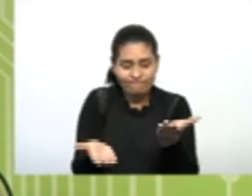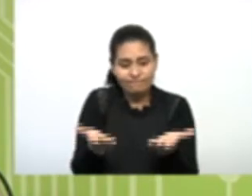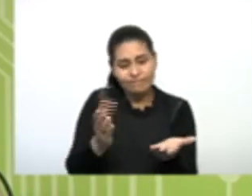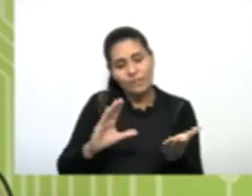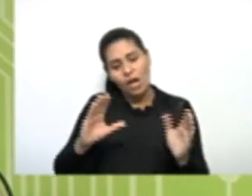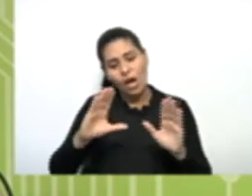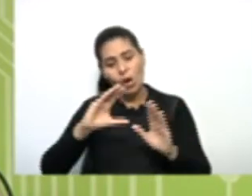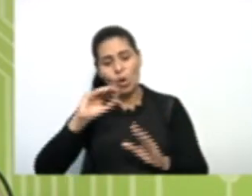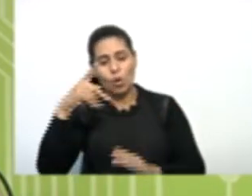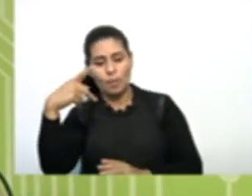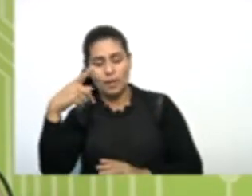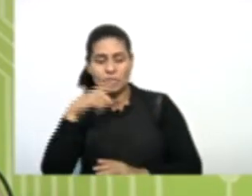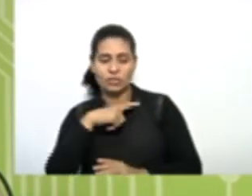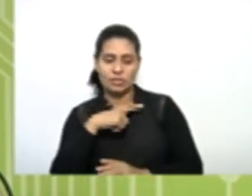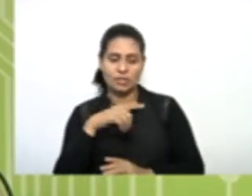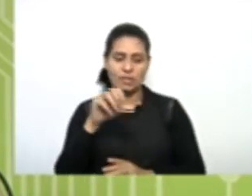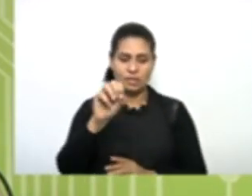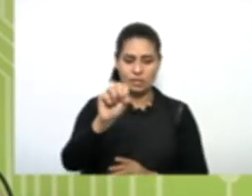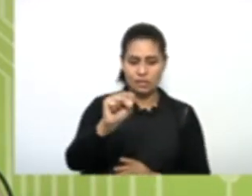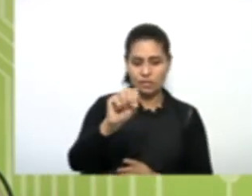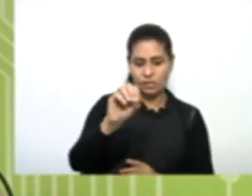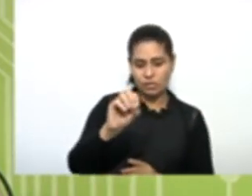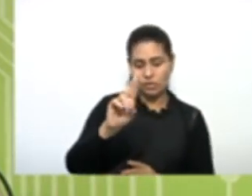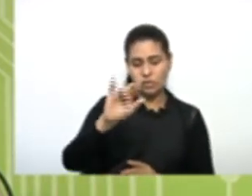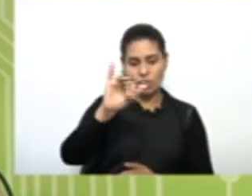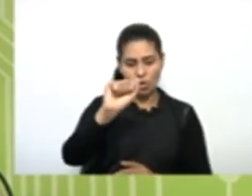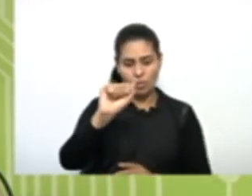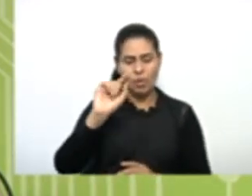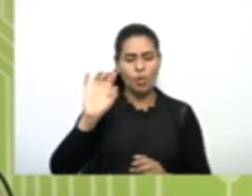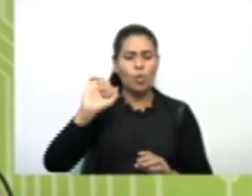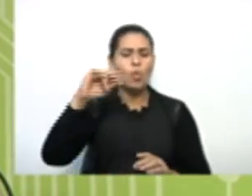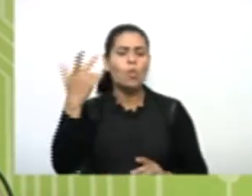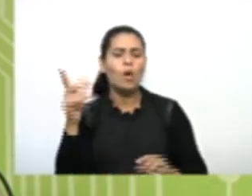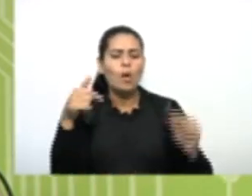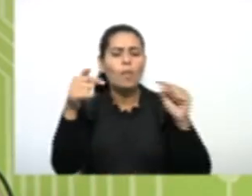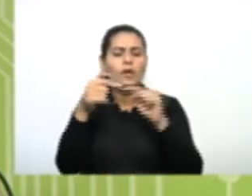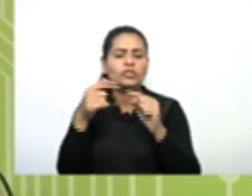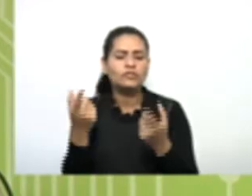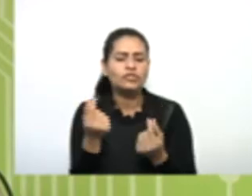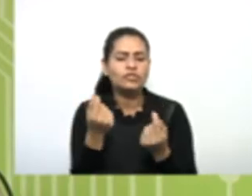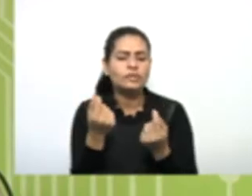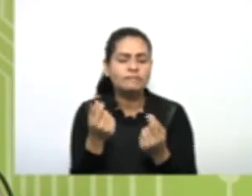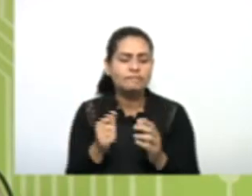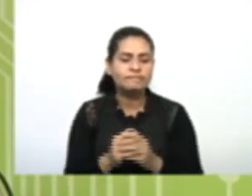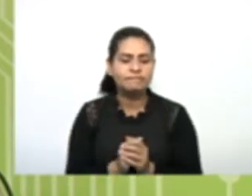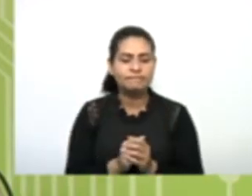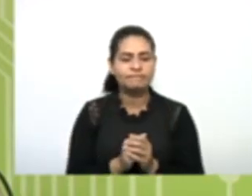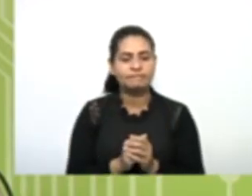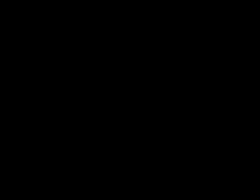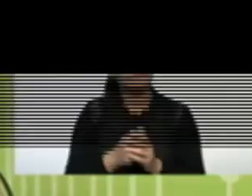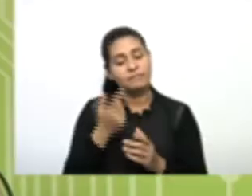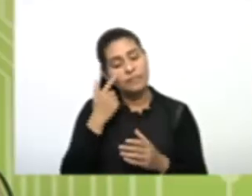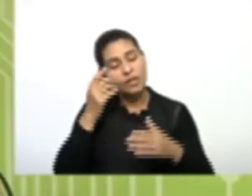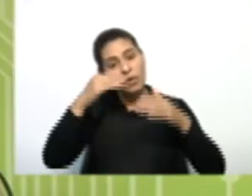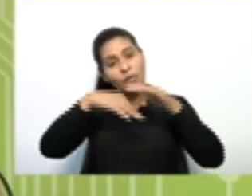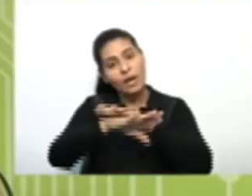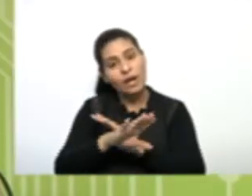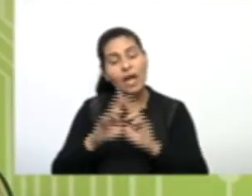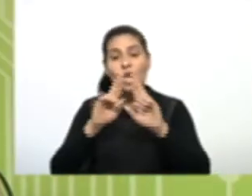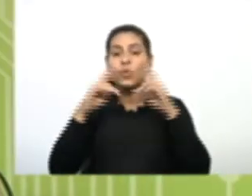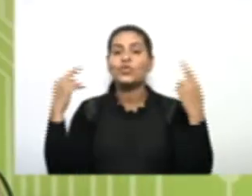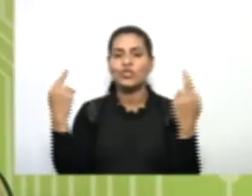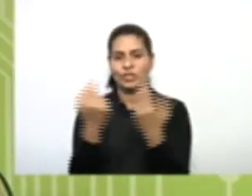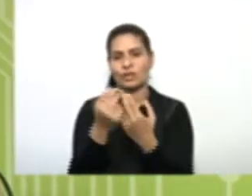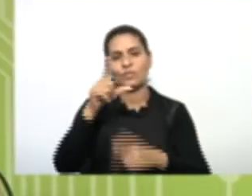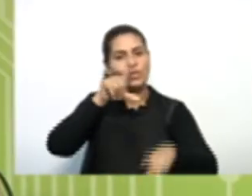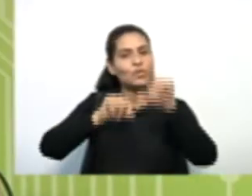cooperativas nós temos uma sobra. E qual é o destino dessa sobra? O destino dessa sobra é decidido em assembleia.